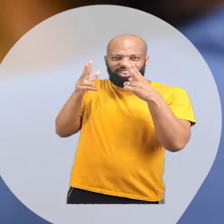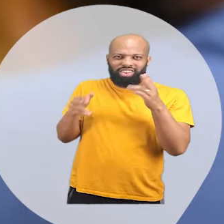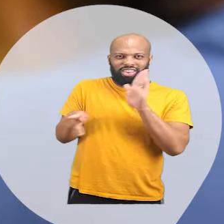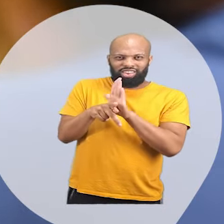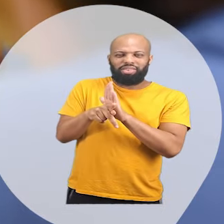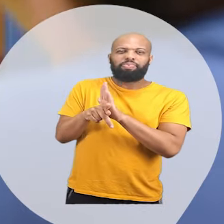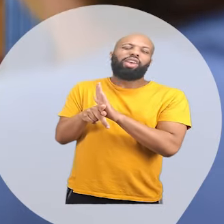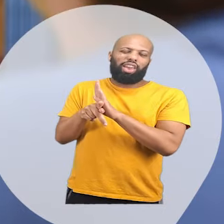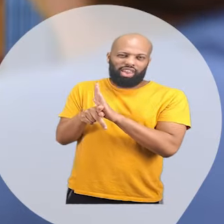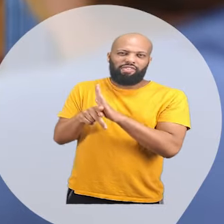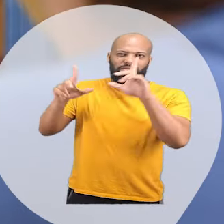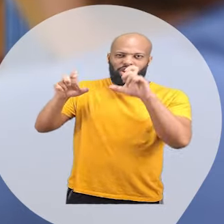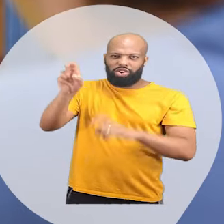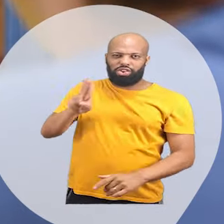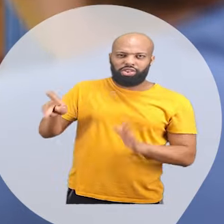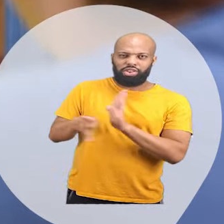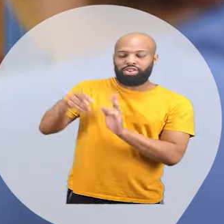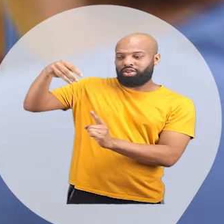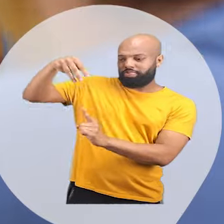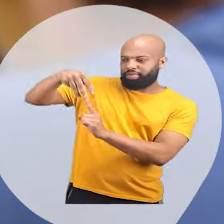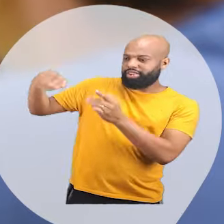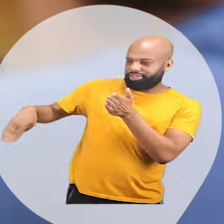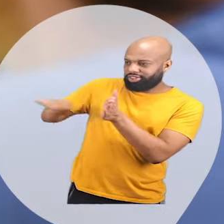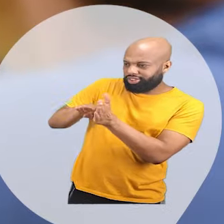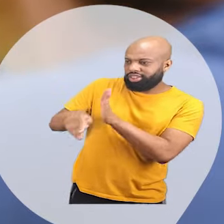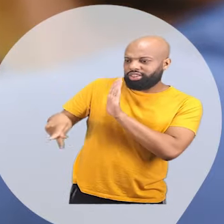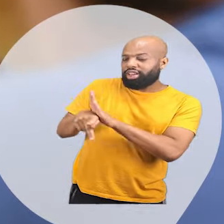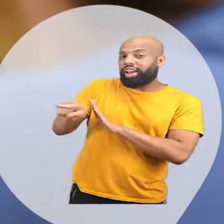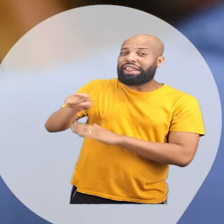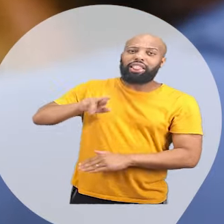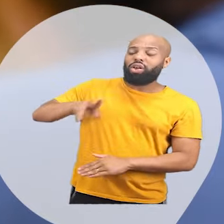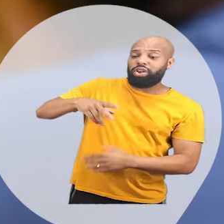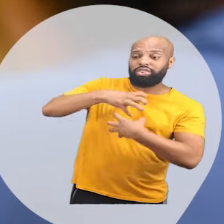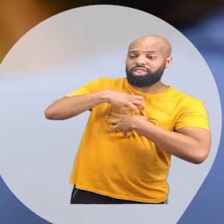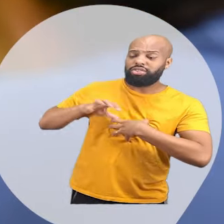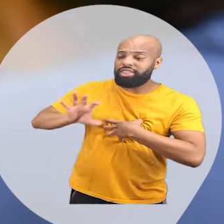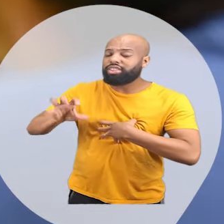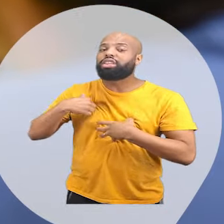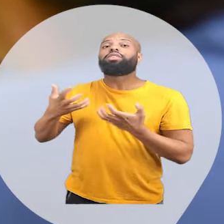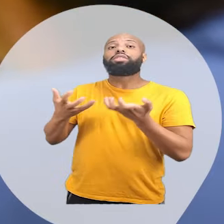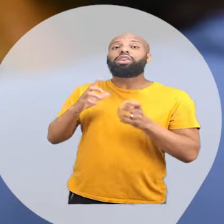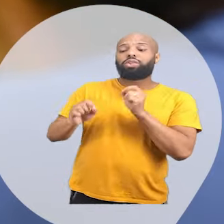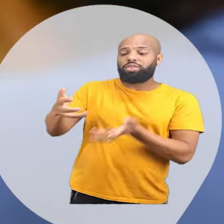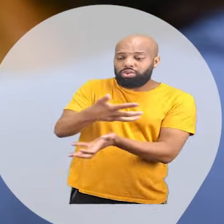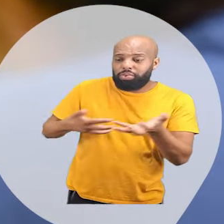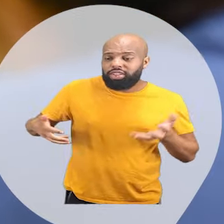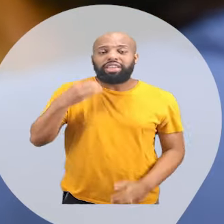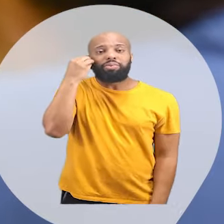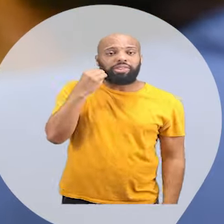gente usou a do Mac né que tem lá a foto maravilhosa quando você chega no lugar às vezes não é tudo aquilo não falei cara eu quero